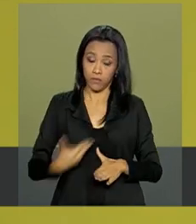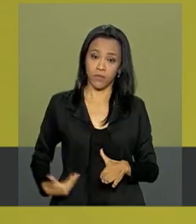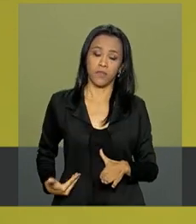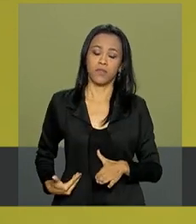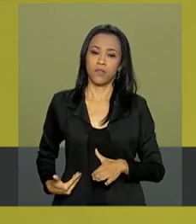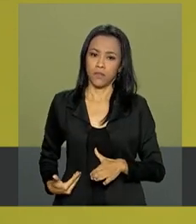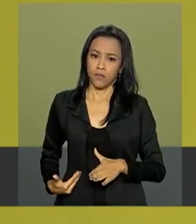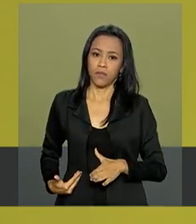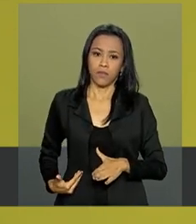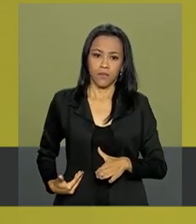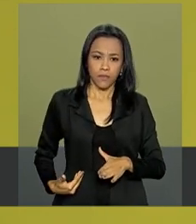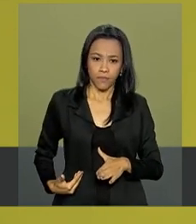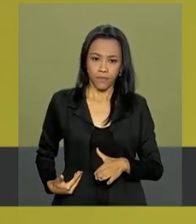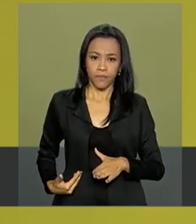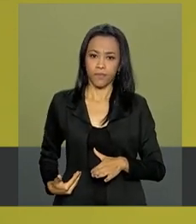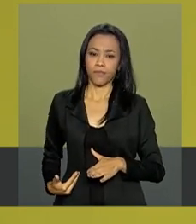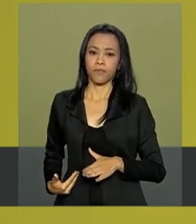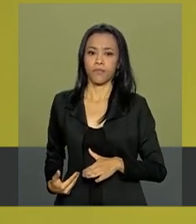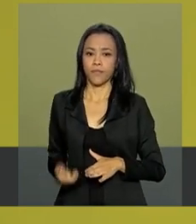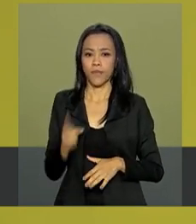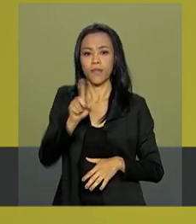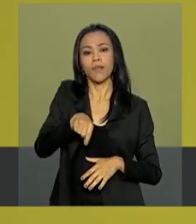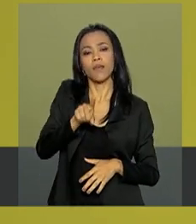do Banco do Brasil, que é